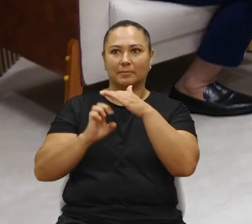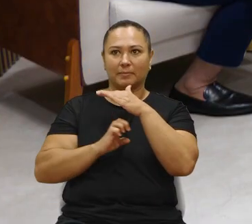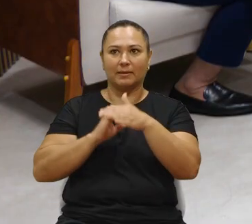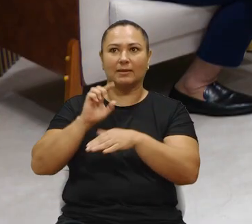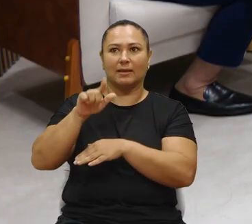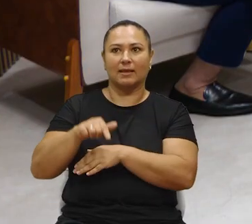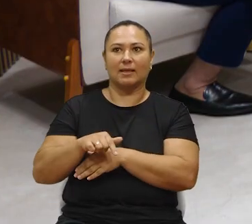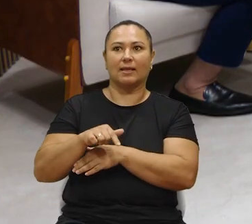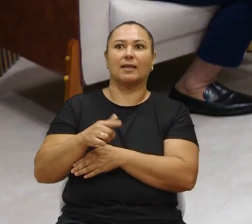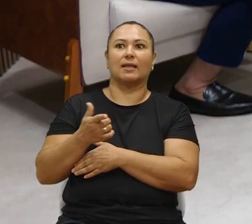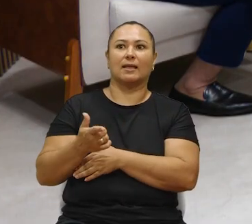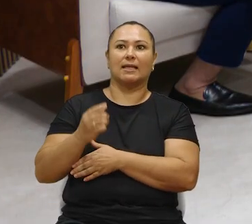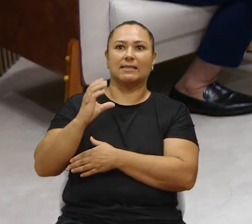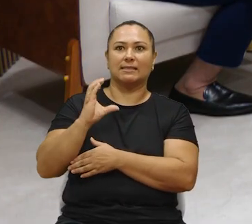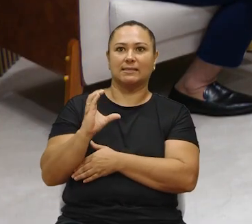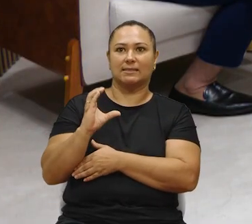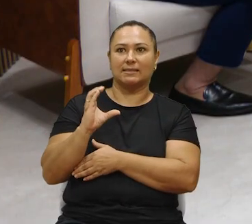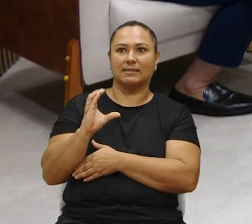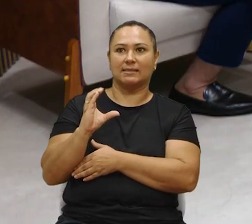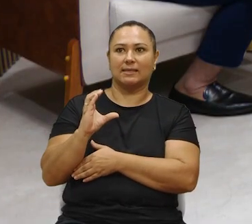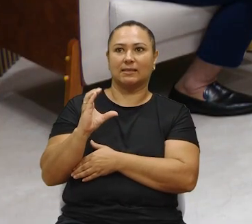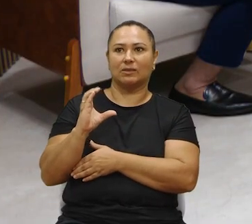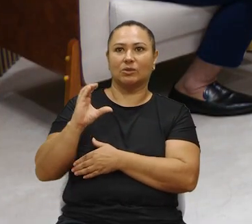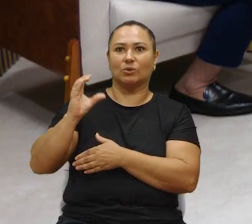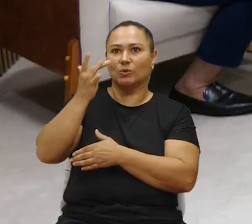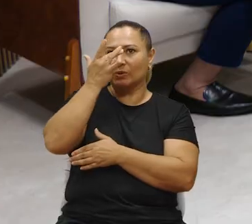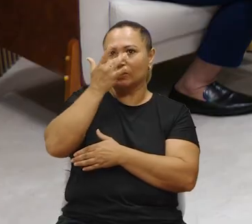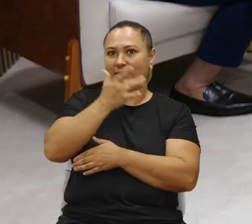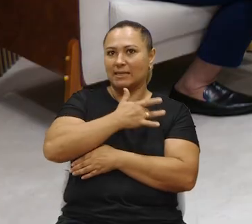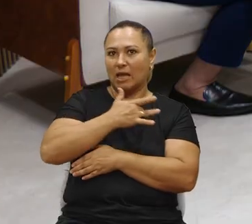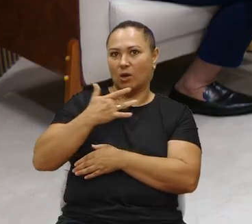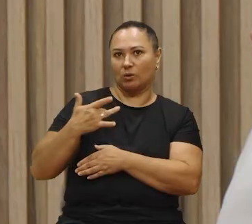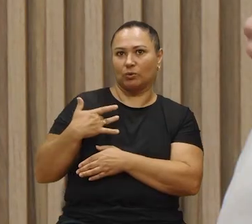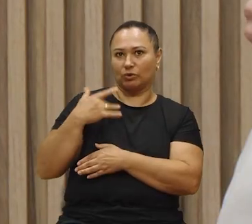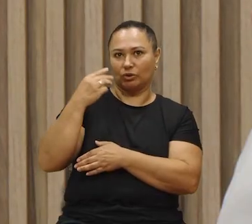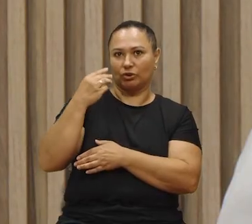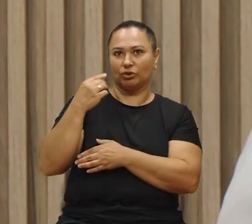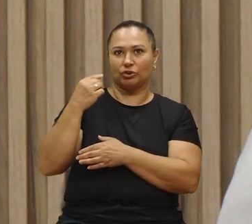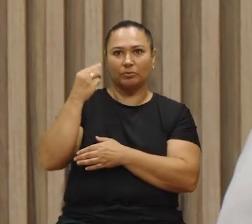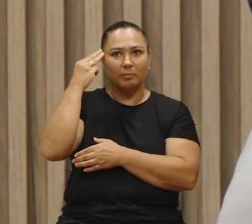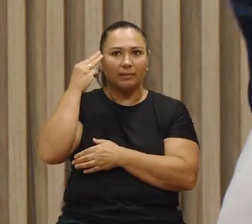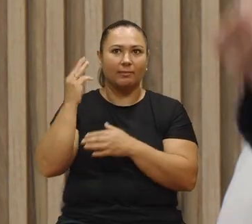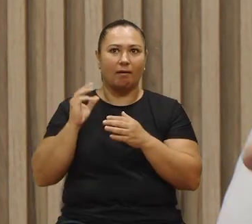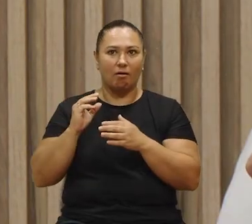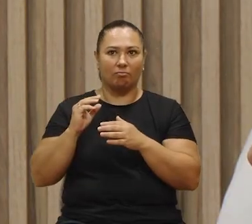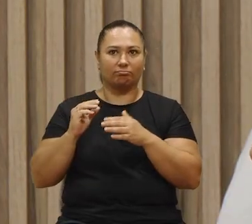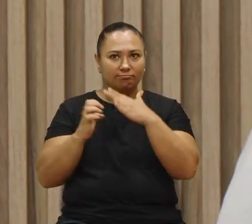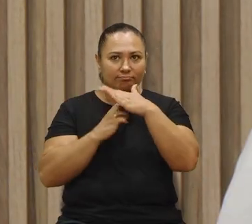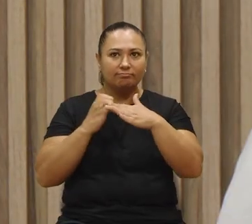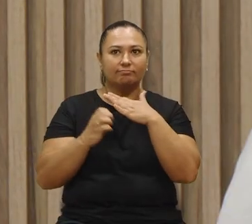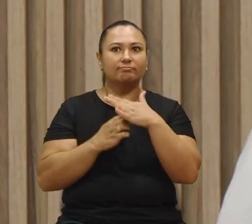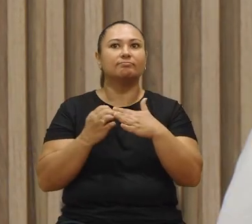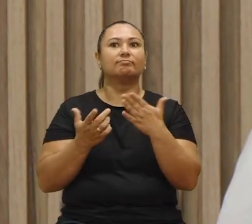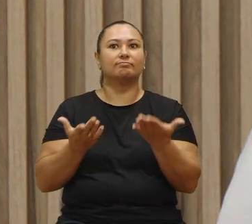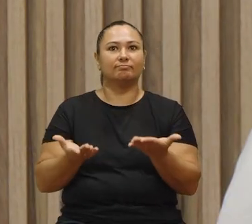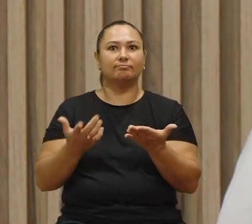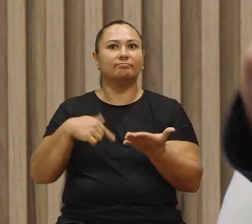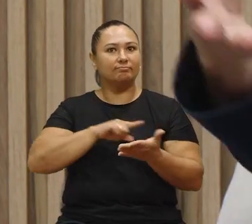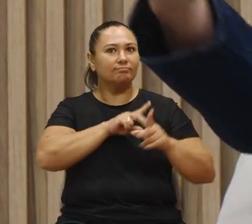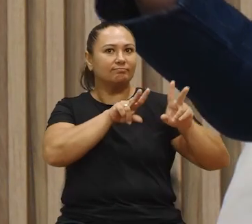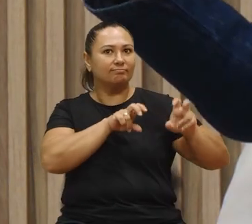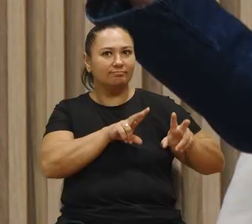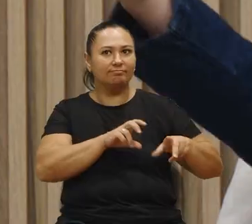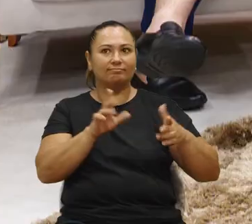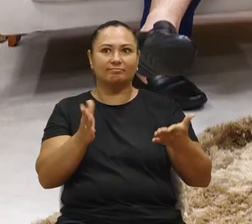de Caxias do Sul, que é a Célise, Centro de Saúde Mental Corporativo, que vem tratar sobre esse assunto, né,